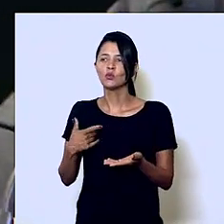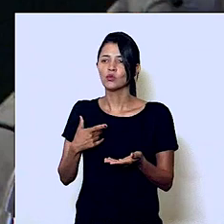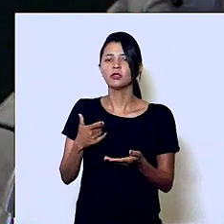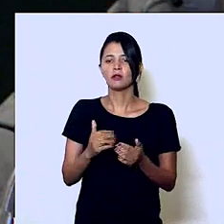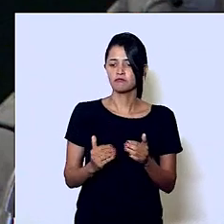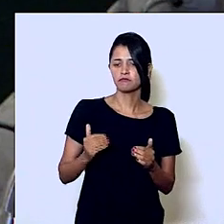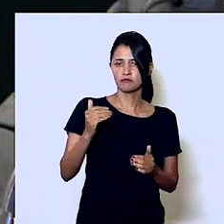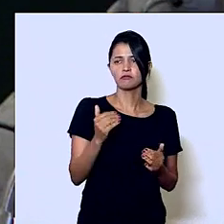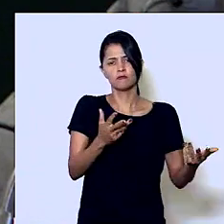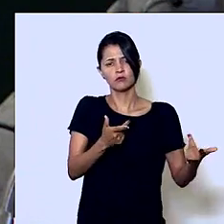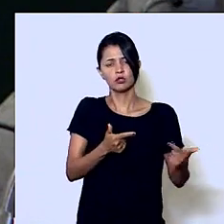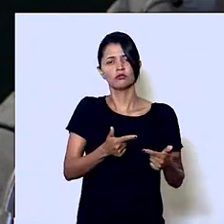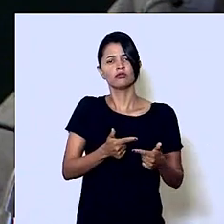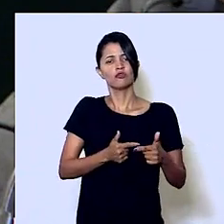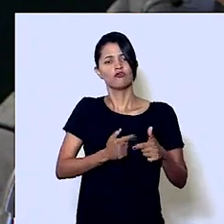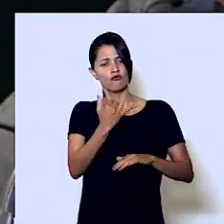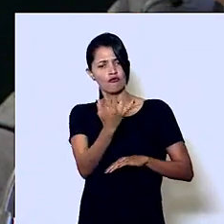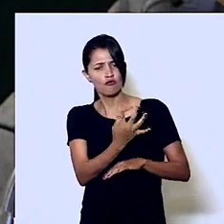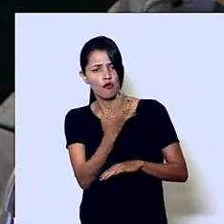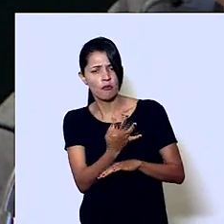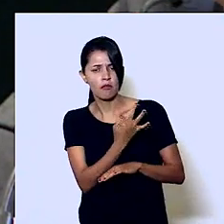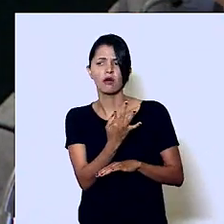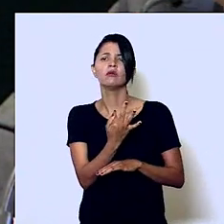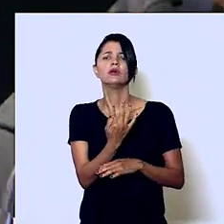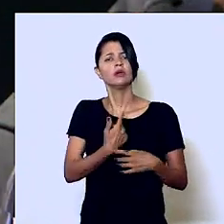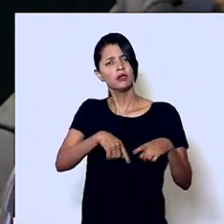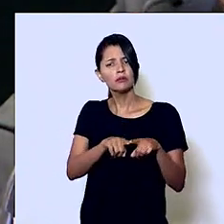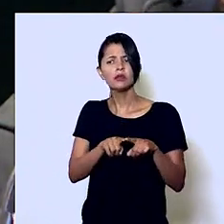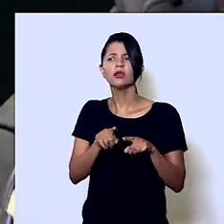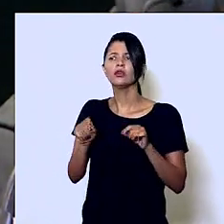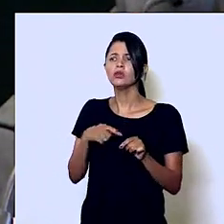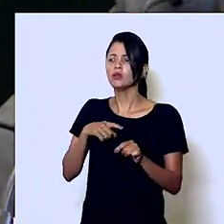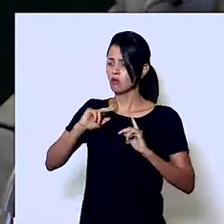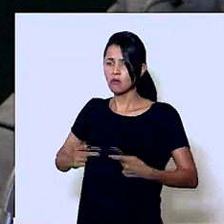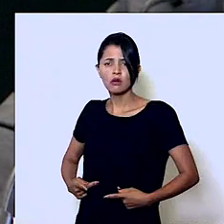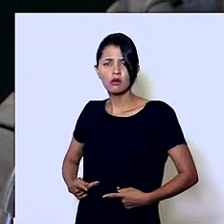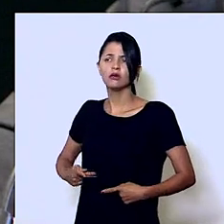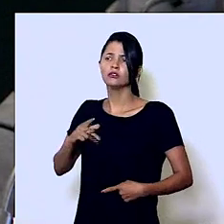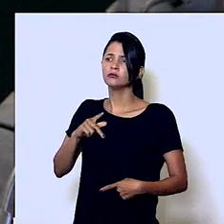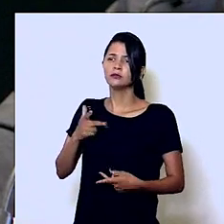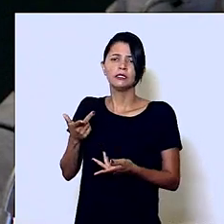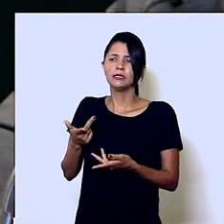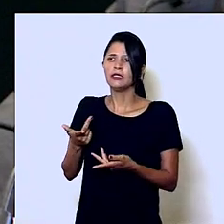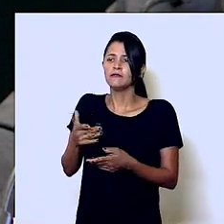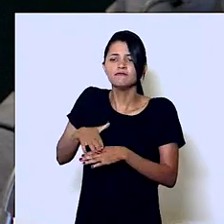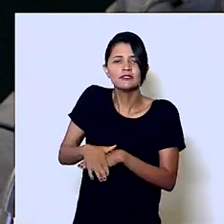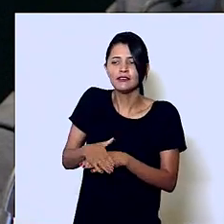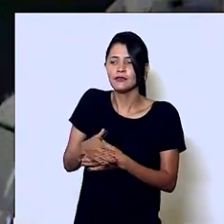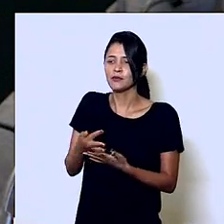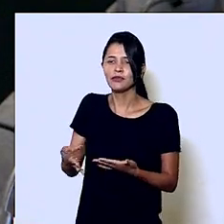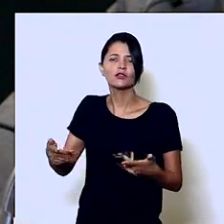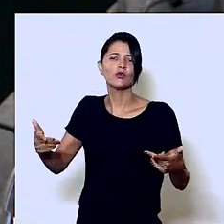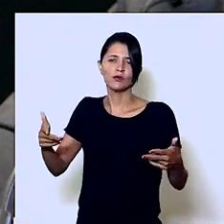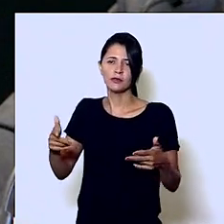formal, institucional, com o que há de permanentemente humano e pé no chão e verdadeiro. Essa capacidade